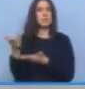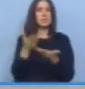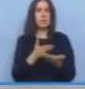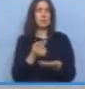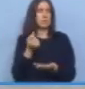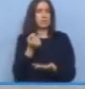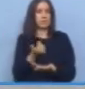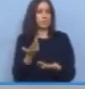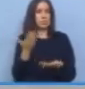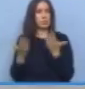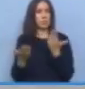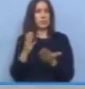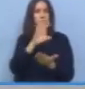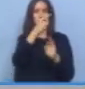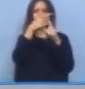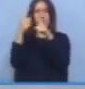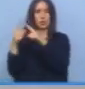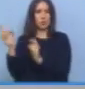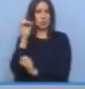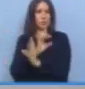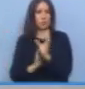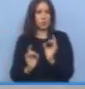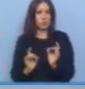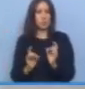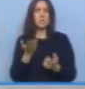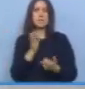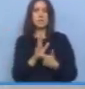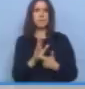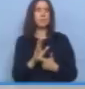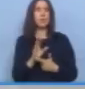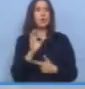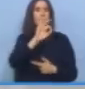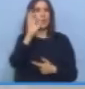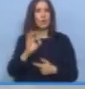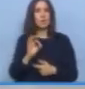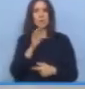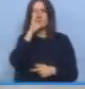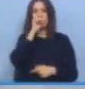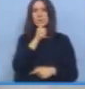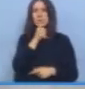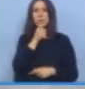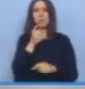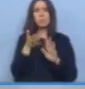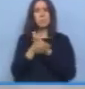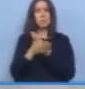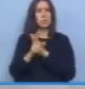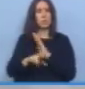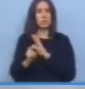muito irrisório comparativamente a outros países europeus. Por exemplo, as cotas que foram definidas pelo Governo nunca chegaram a ser preenchidas.